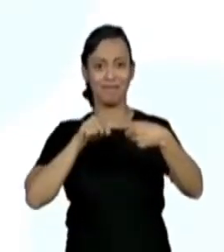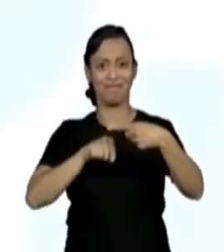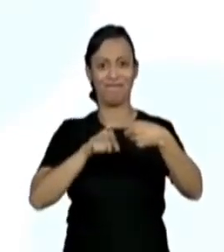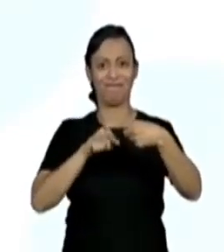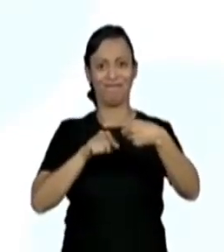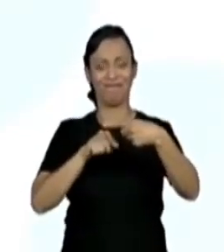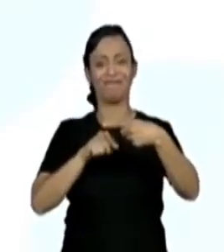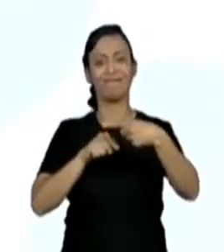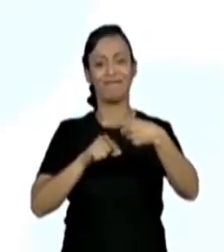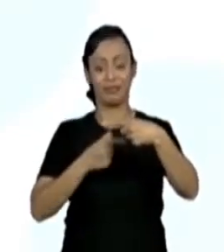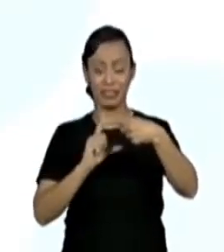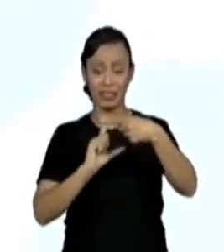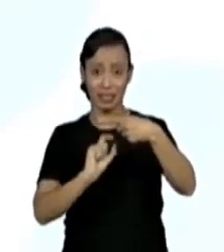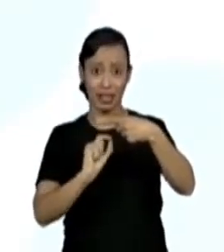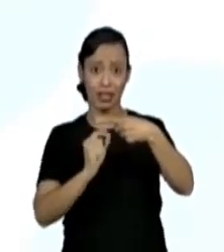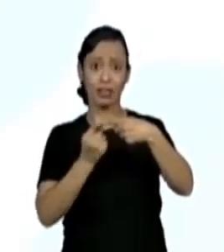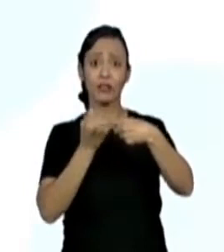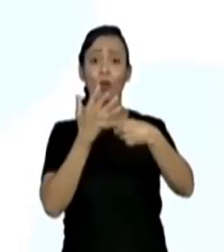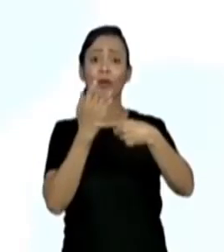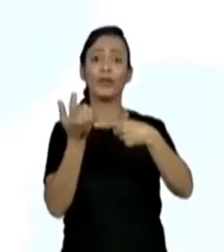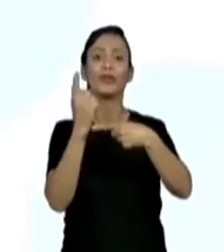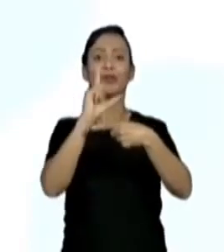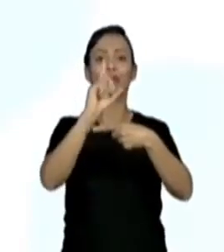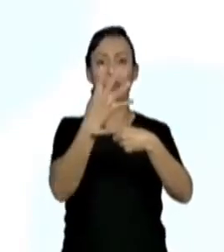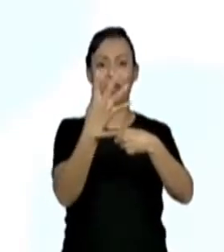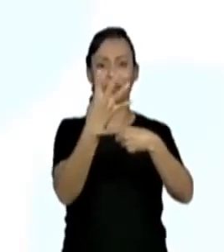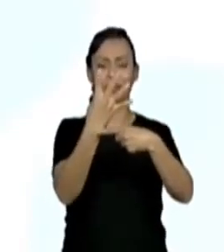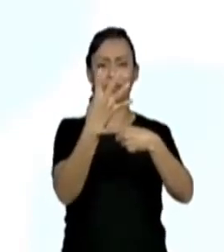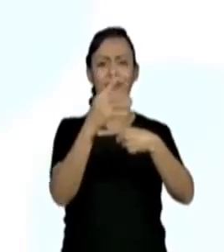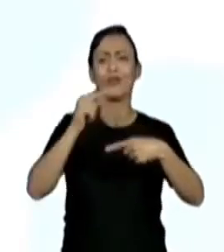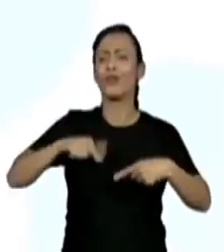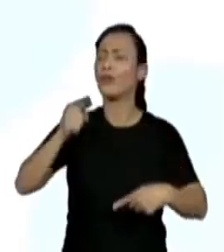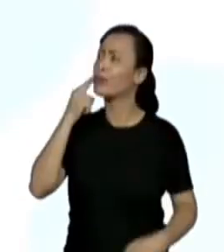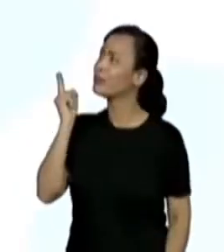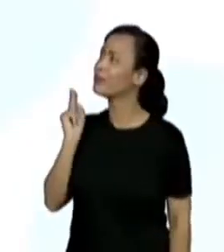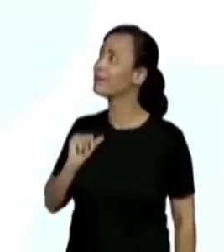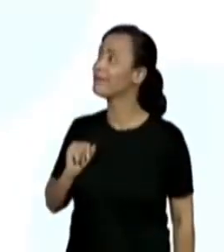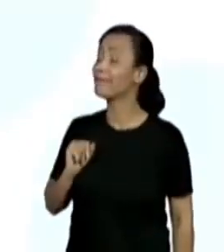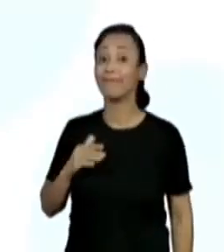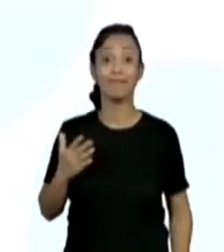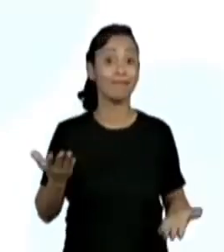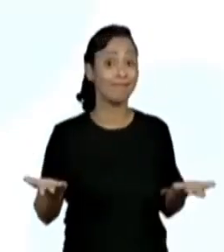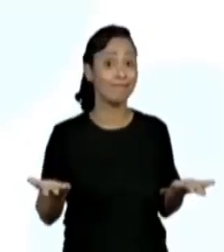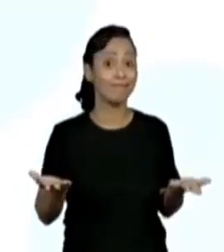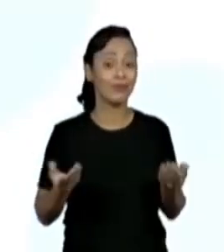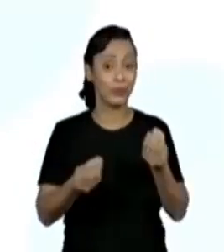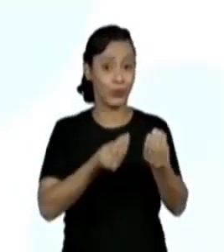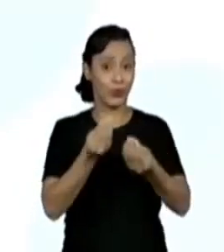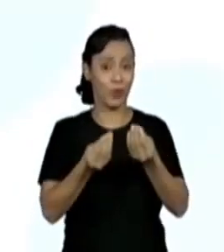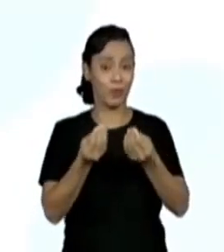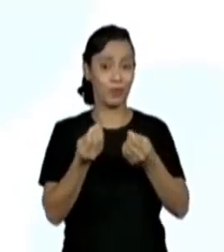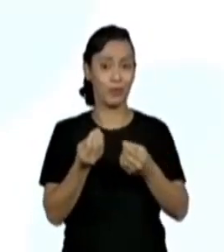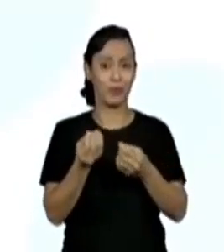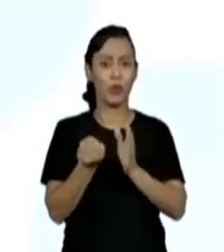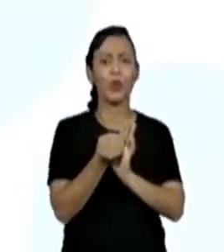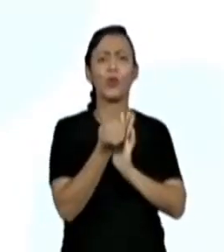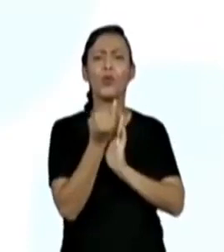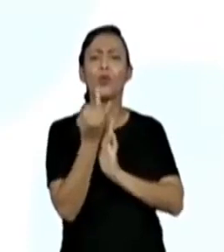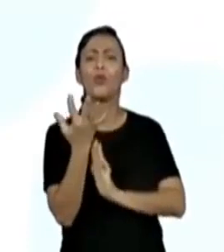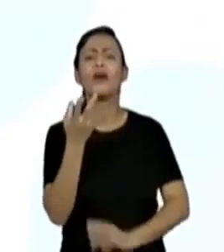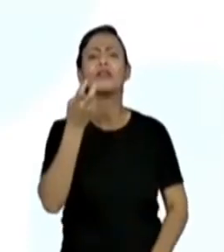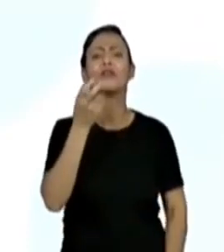10 e então mais uma parte foi colorida temos quantas